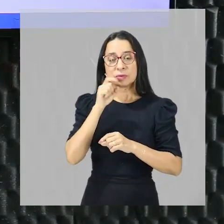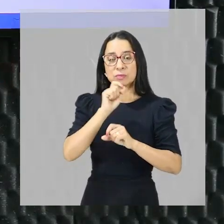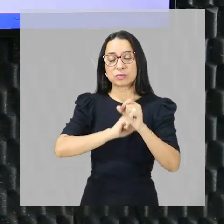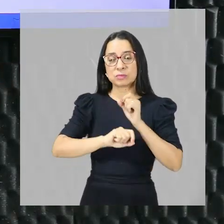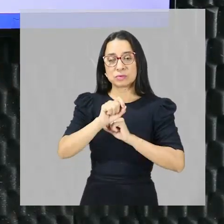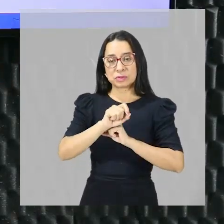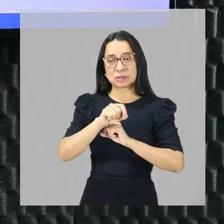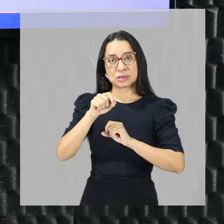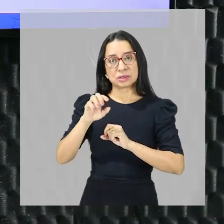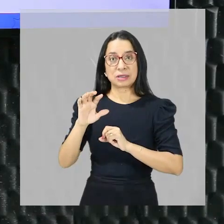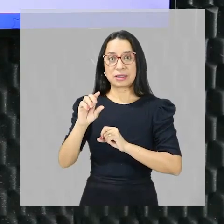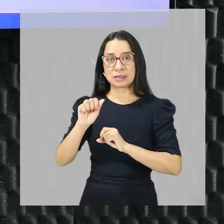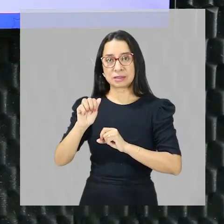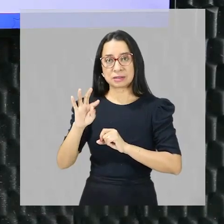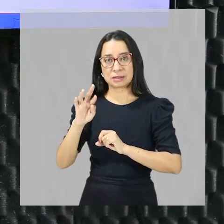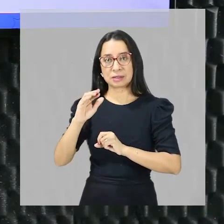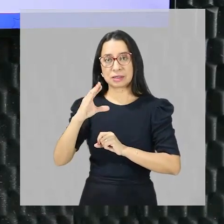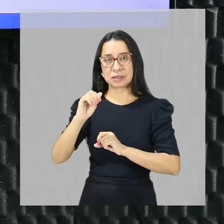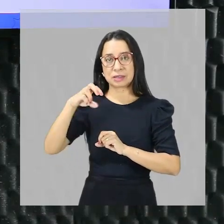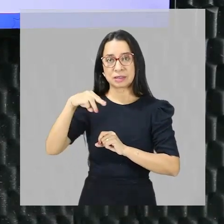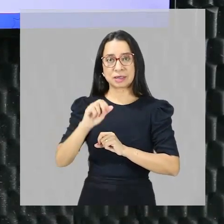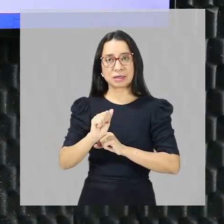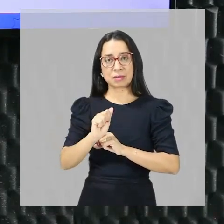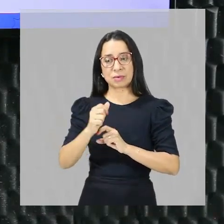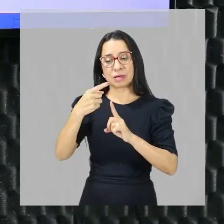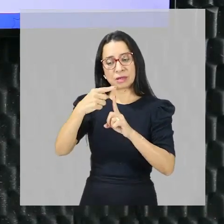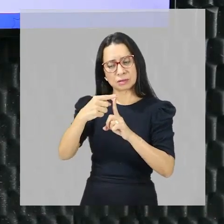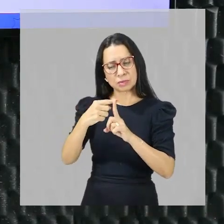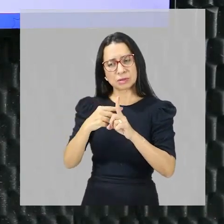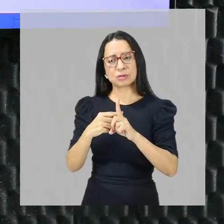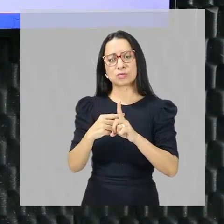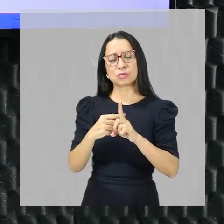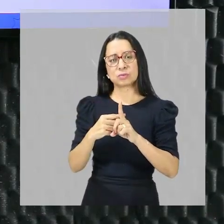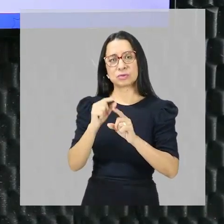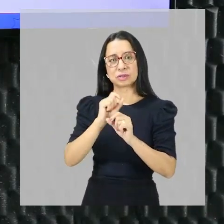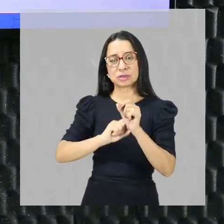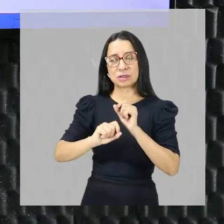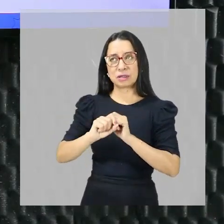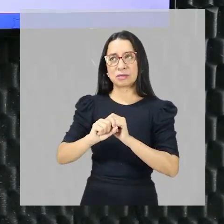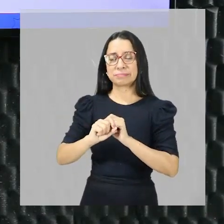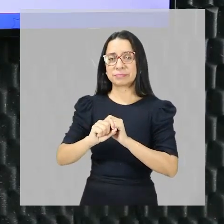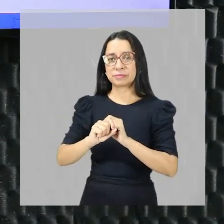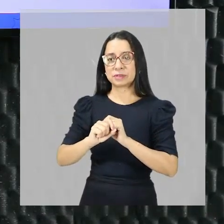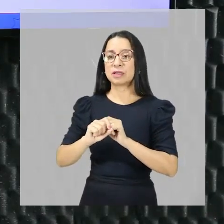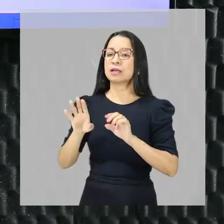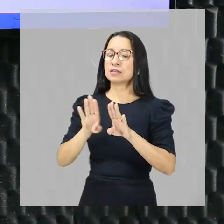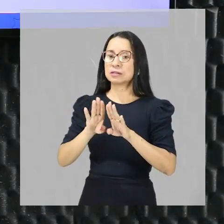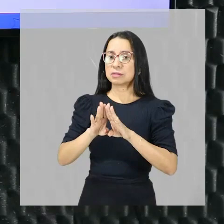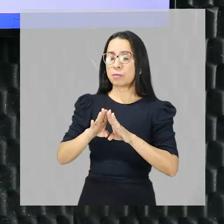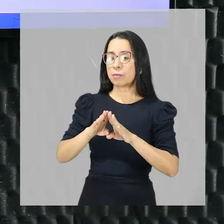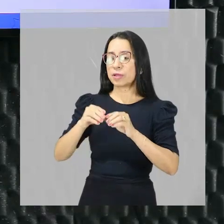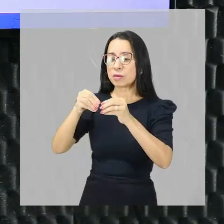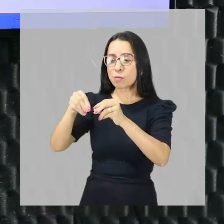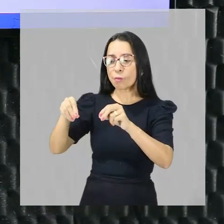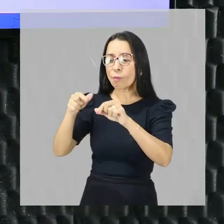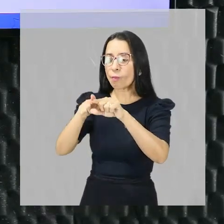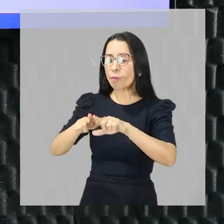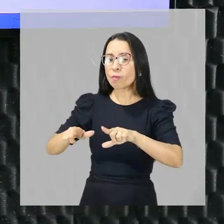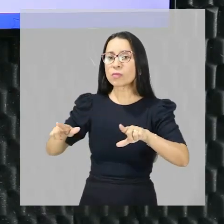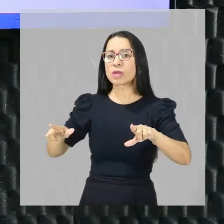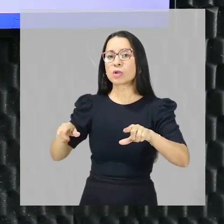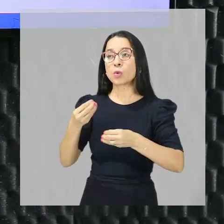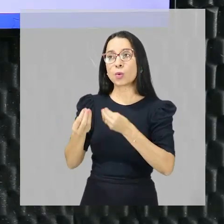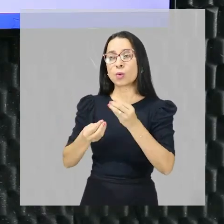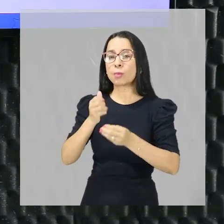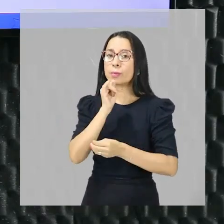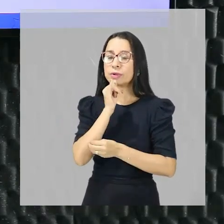do Sul, as temperaturas são baixas. Tu tem desertos quentes como o Saara. Mas nós temos uma visão aí muito hollywoodiana da coisa,